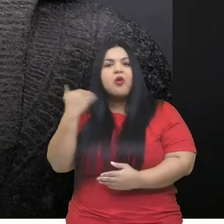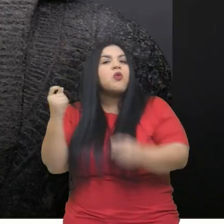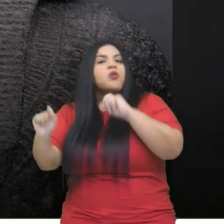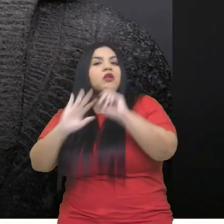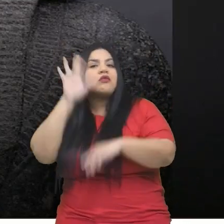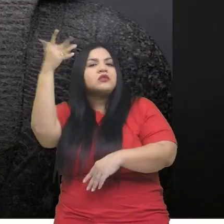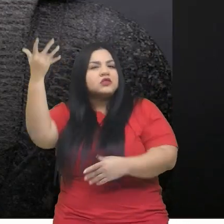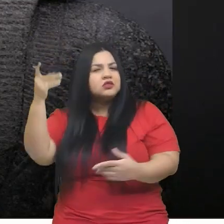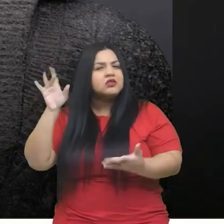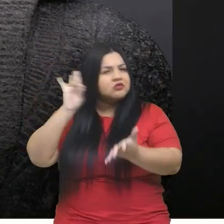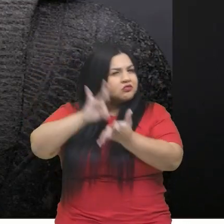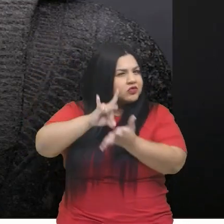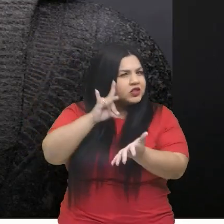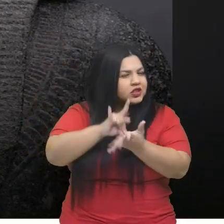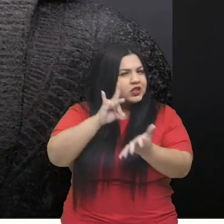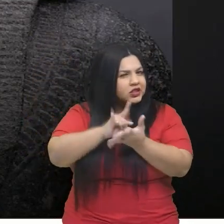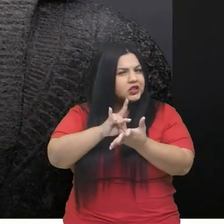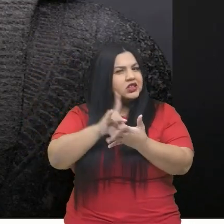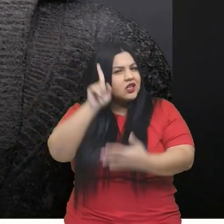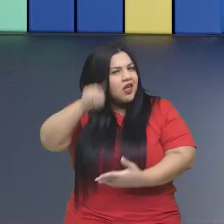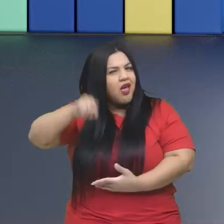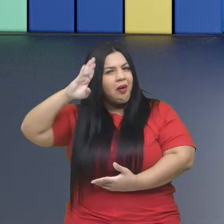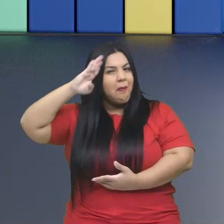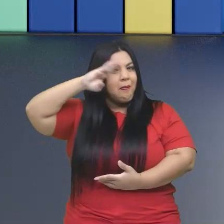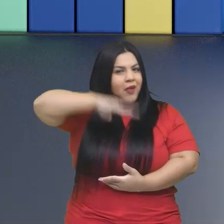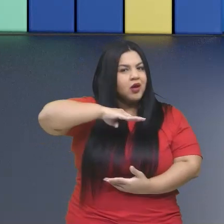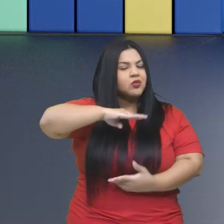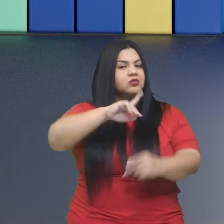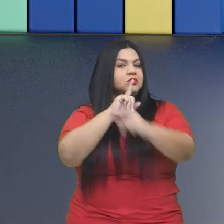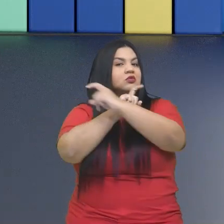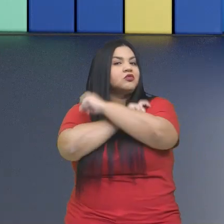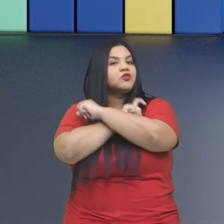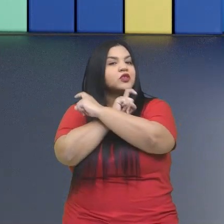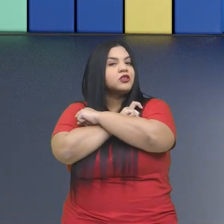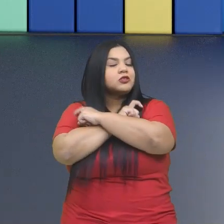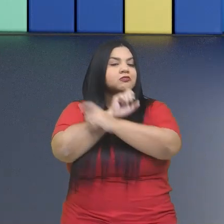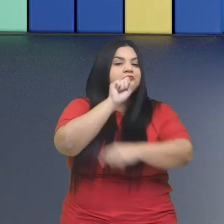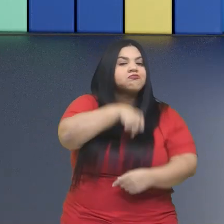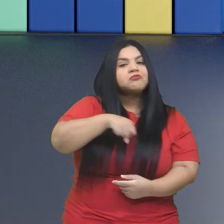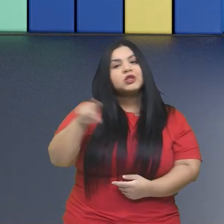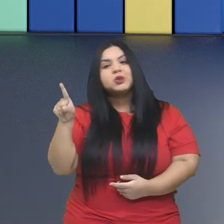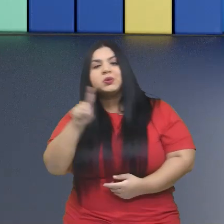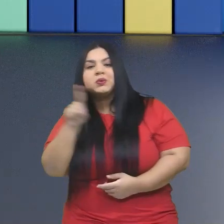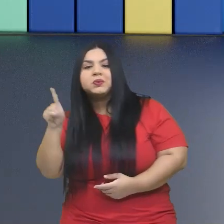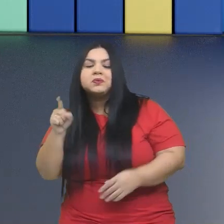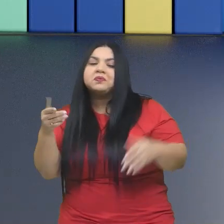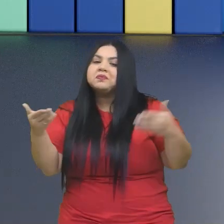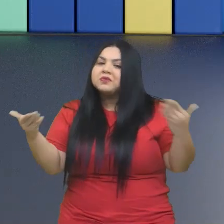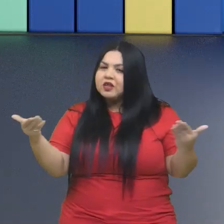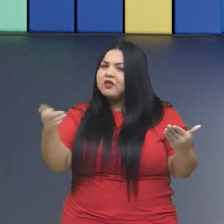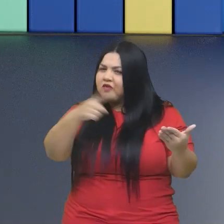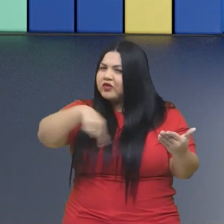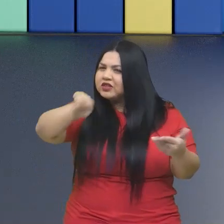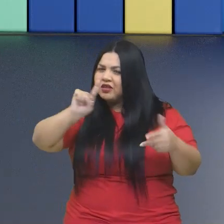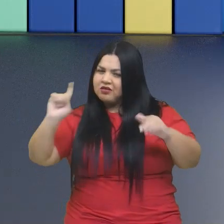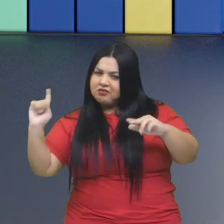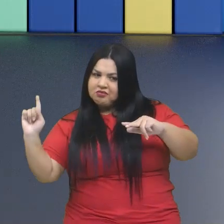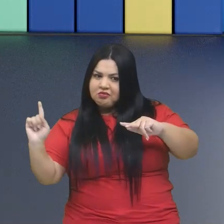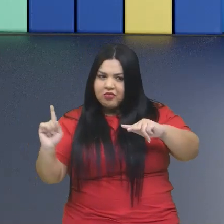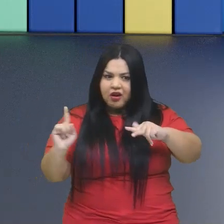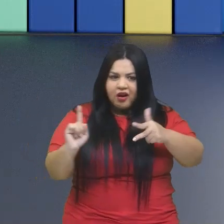que realmente traz a maldição aí, não é? Dos faraós, se você mexer ali naqueles